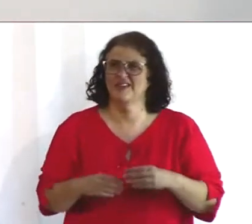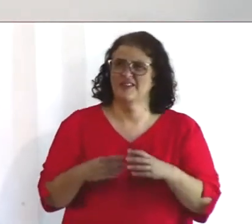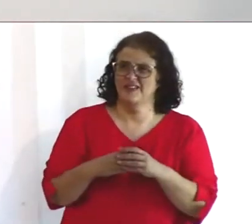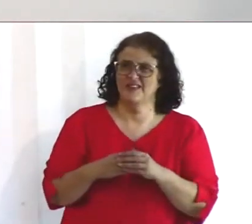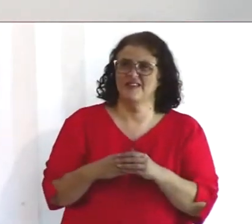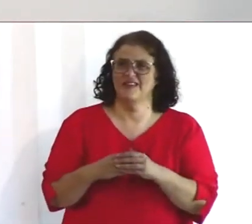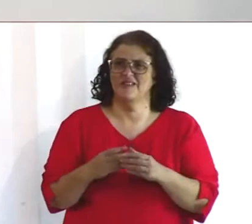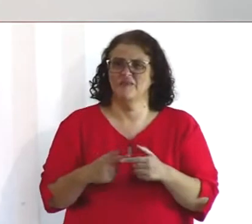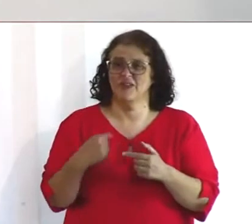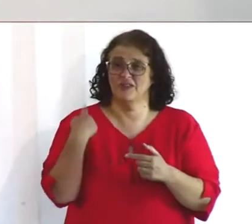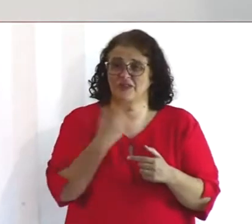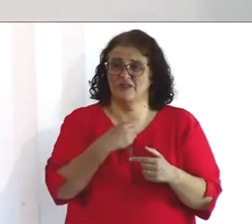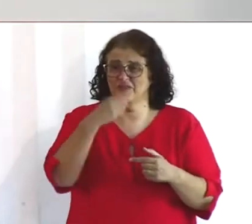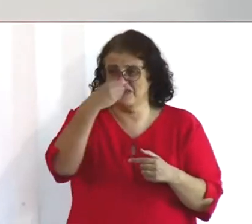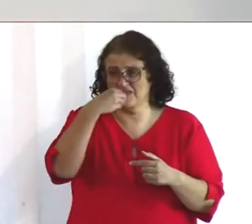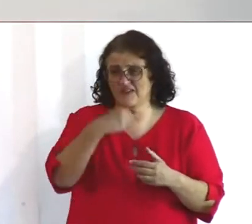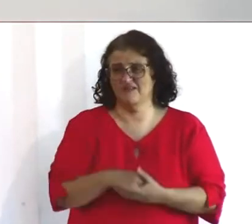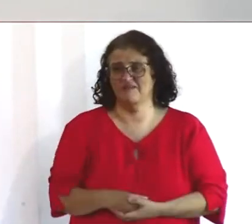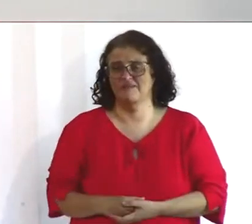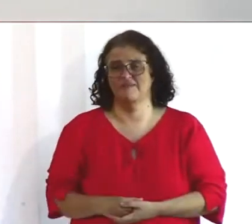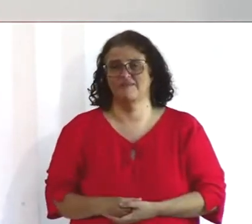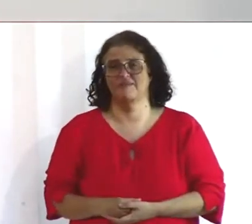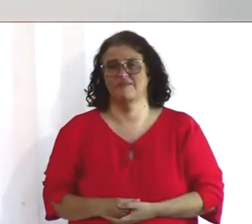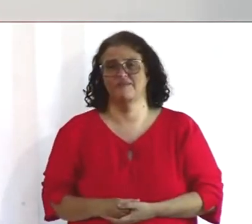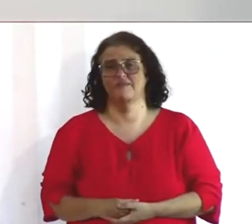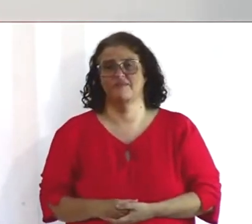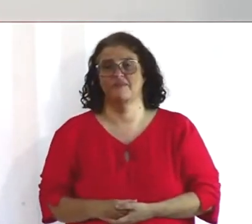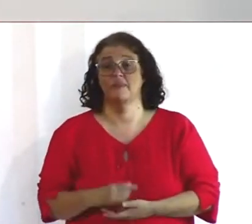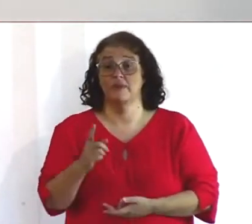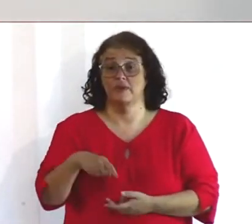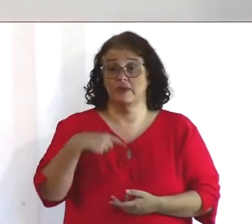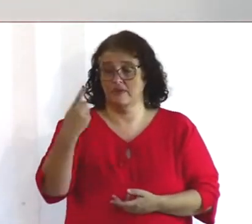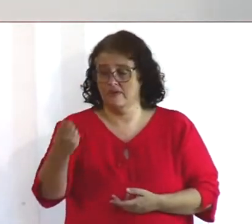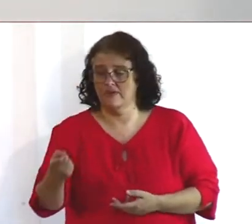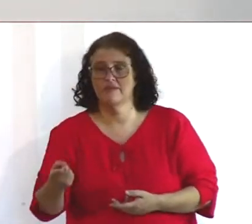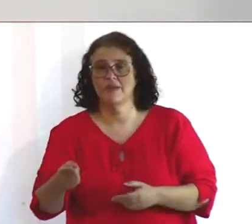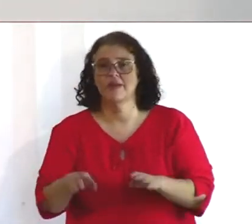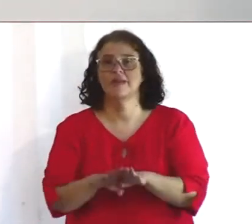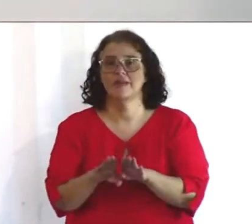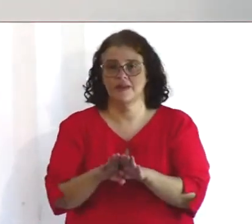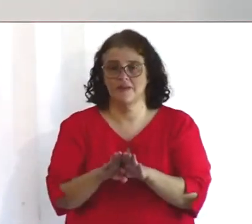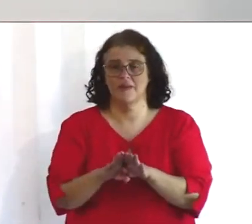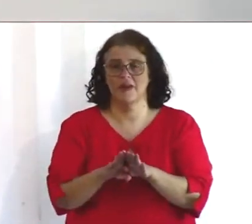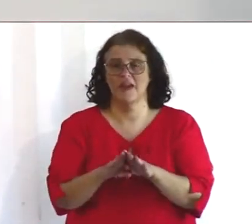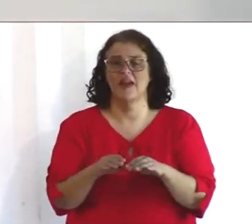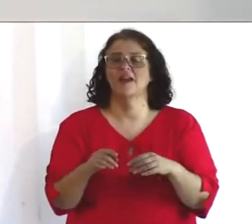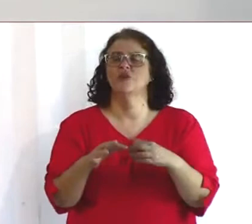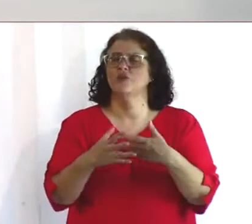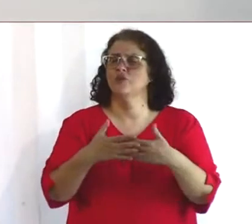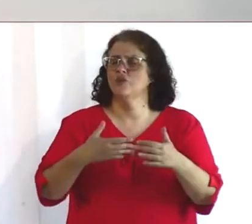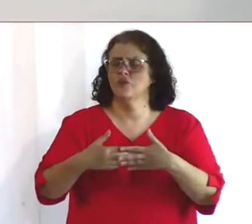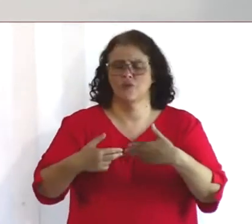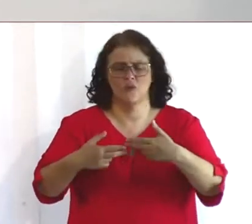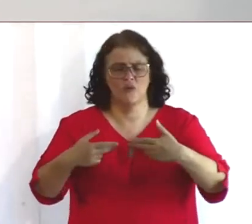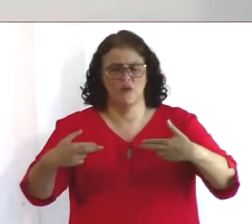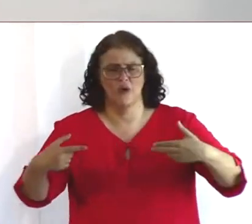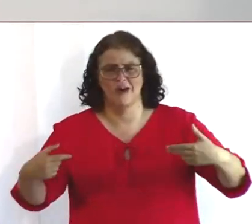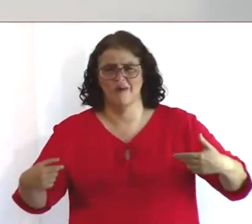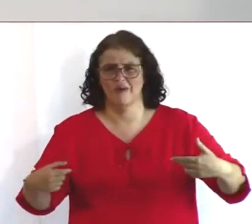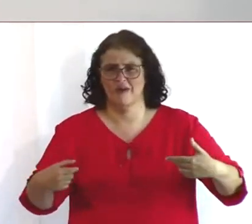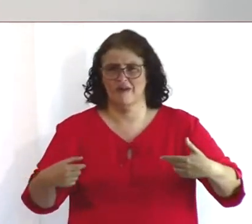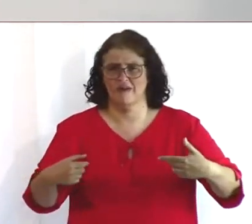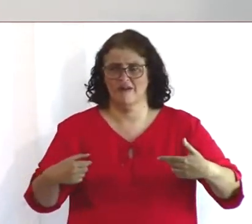de enfermidades, não só a febre da sogra de Pedro, mas sobre toda a sorte de enfermidades, seja ela